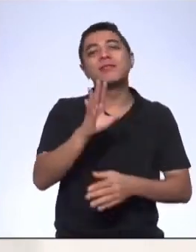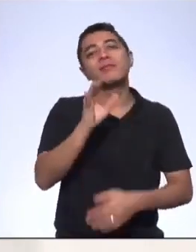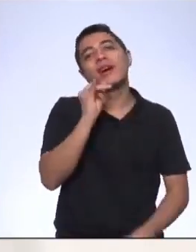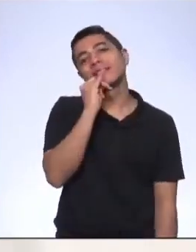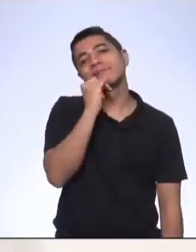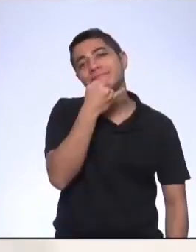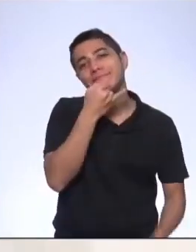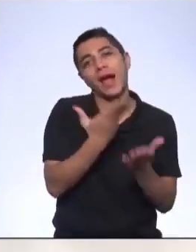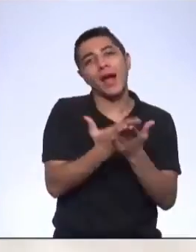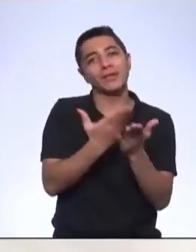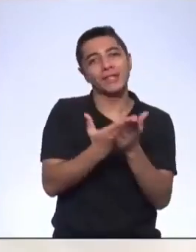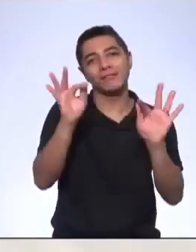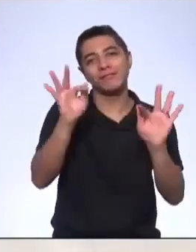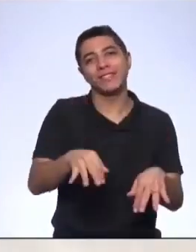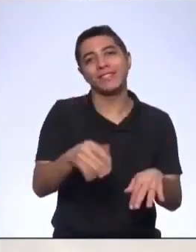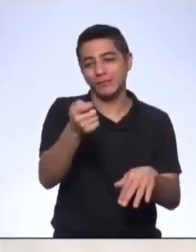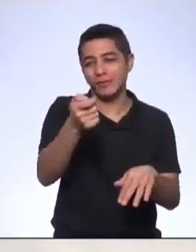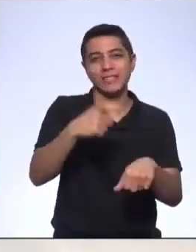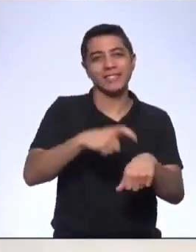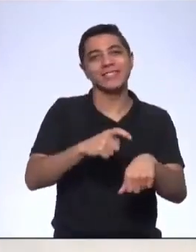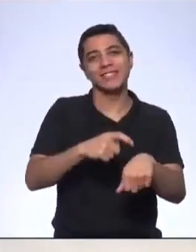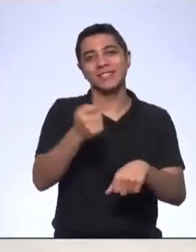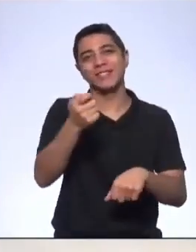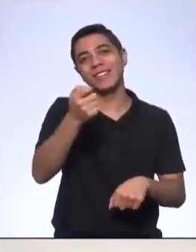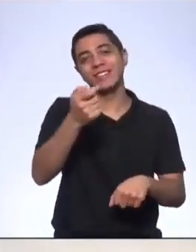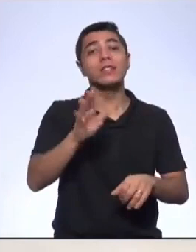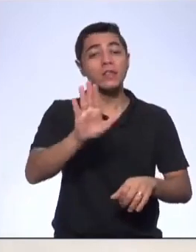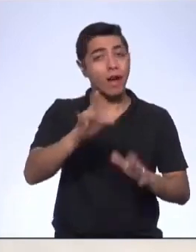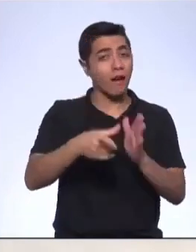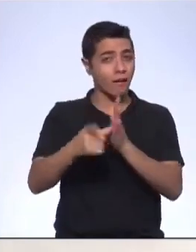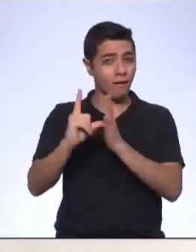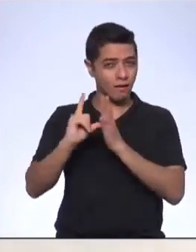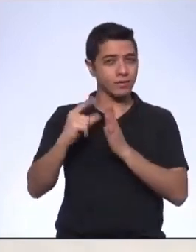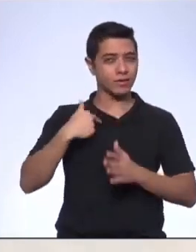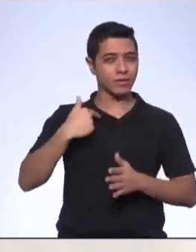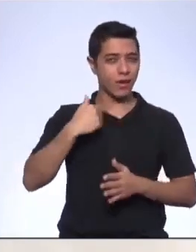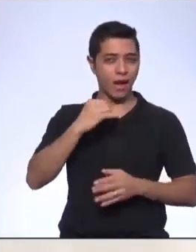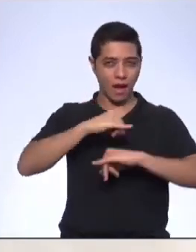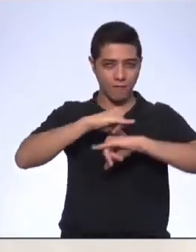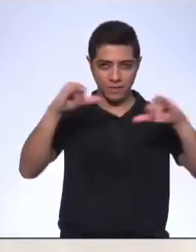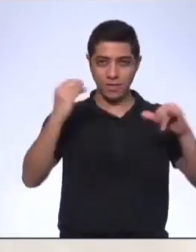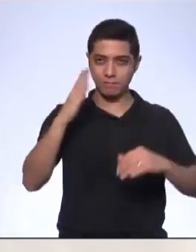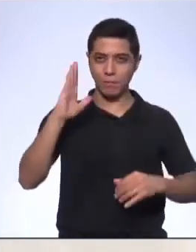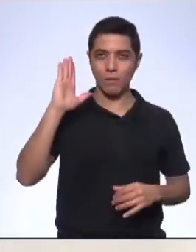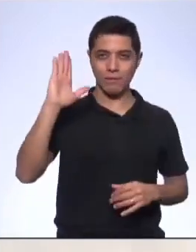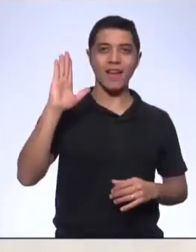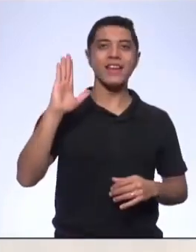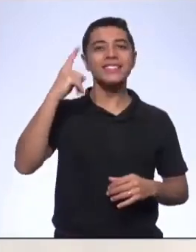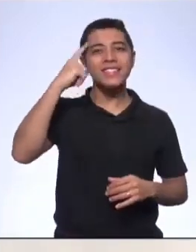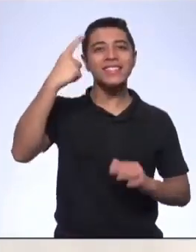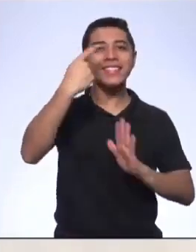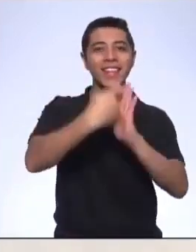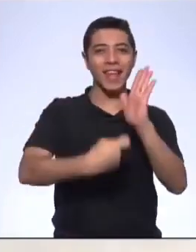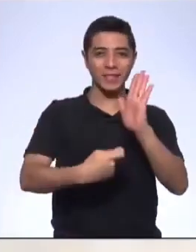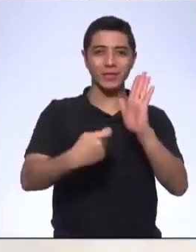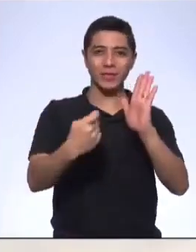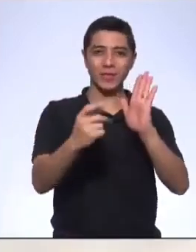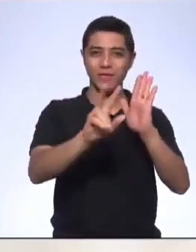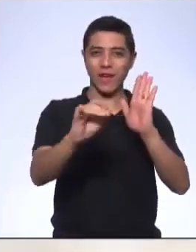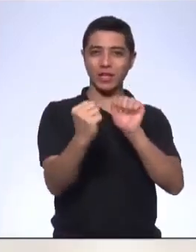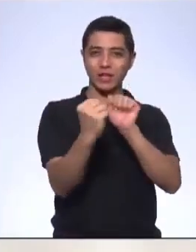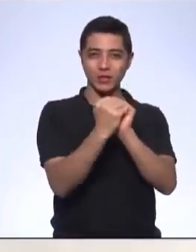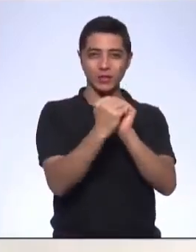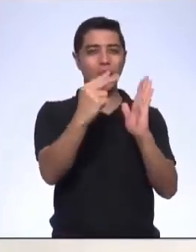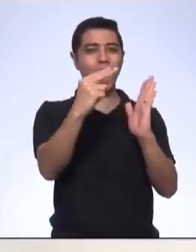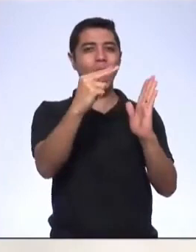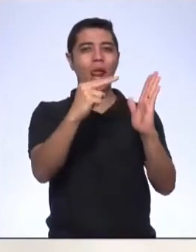fim. Aí eu separei para vocês, eu tinha uma promessa já anterior, da gente também ler um texto junto e tudo mais. Eu acho que isso é bacana, porque a gente sabe